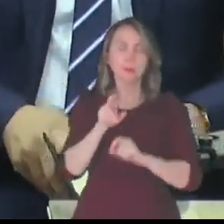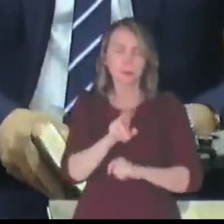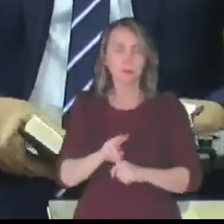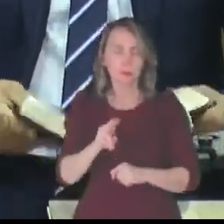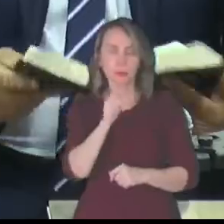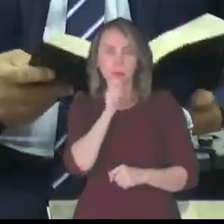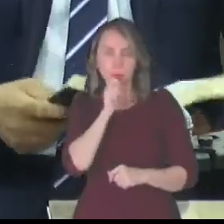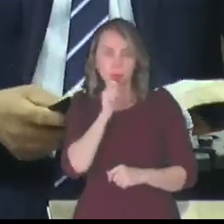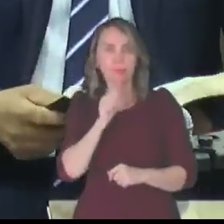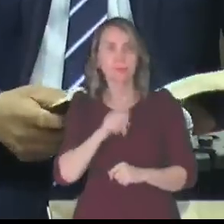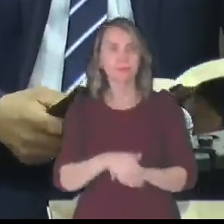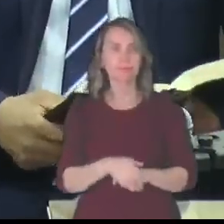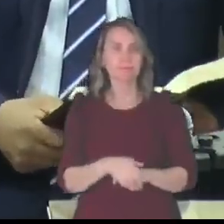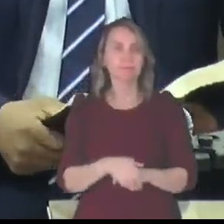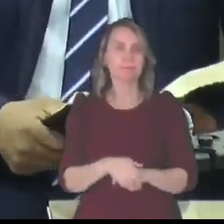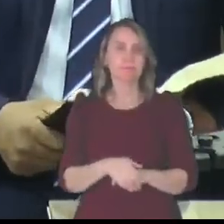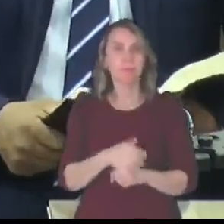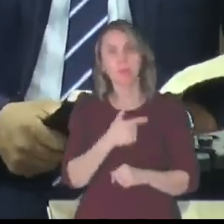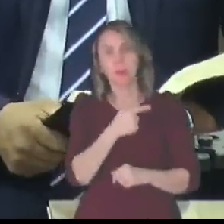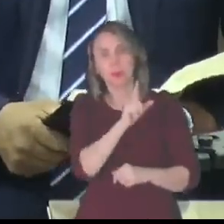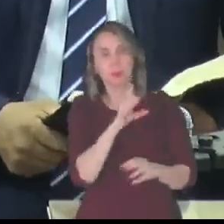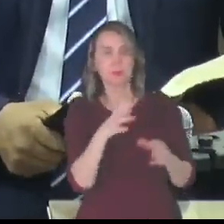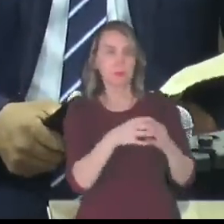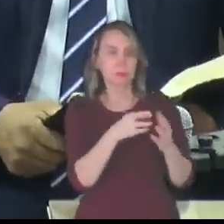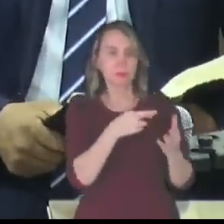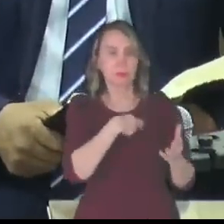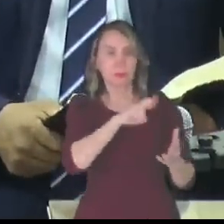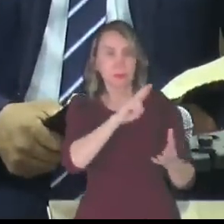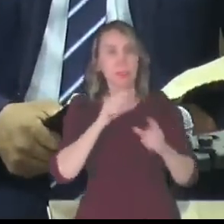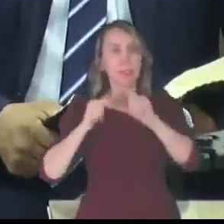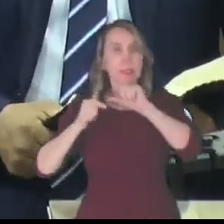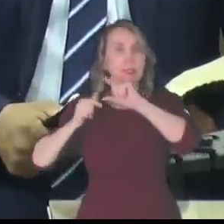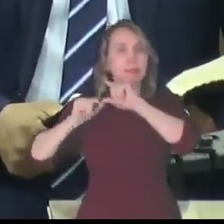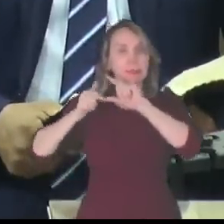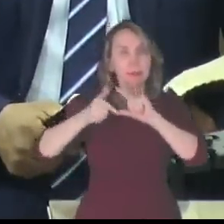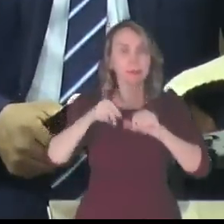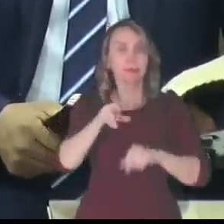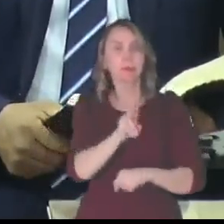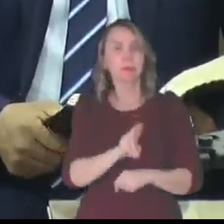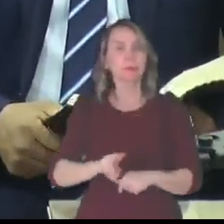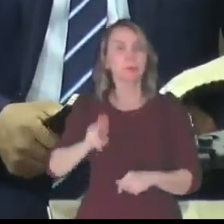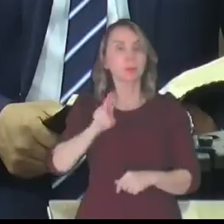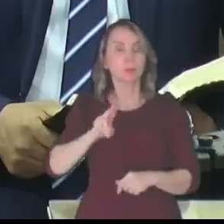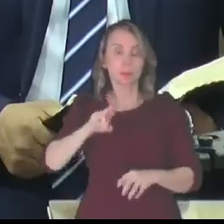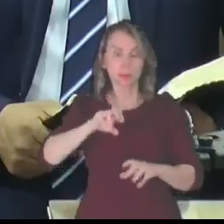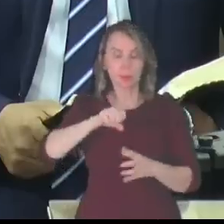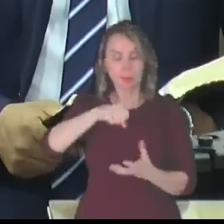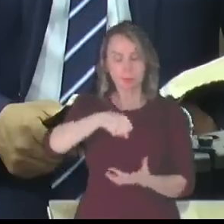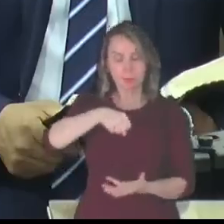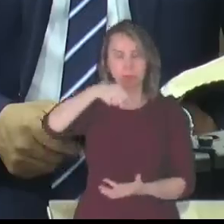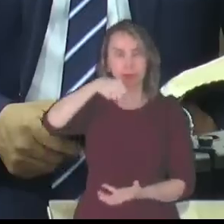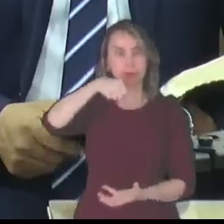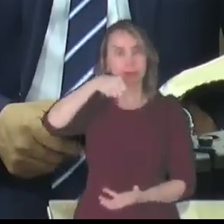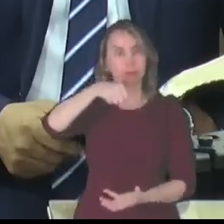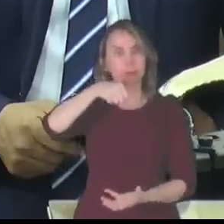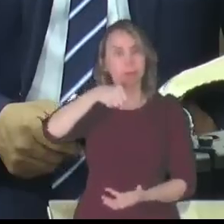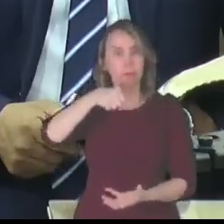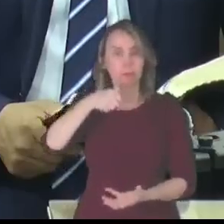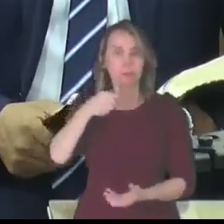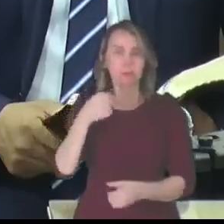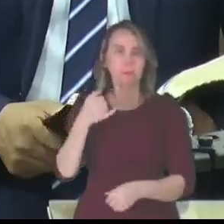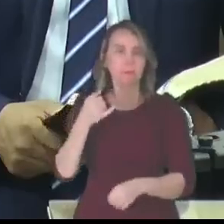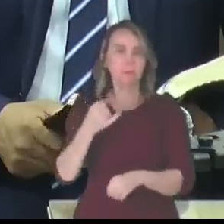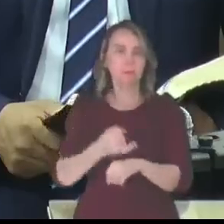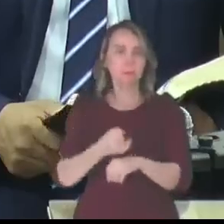e alguns de outros de outros grupos mais tradicionais eles usam aquele Braseiro né geralmente Prateado ou Dourado